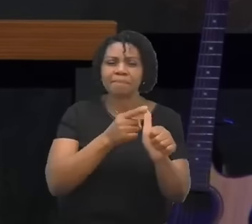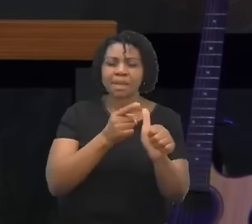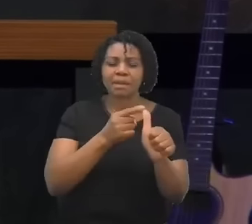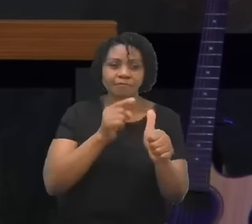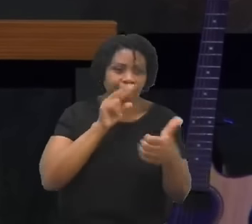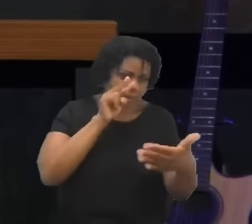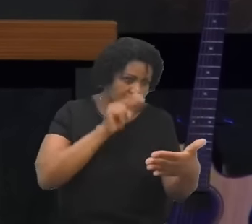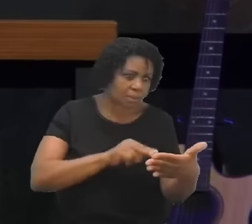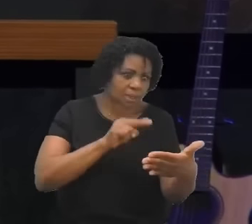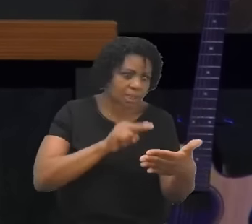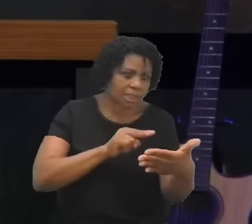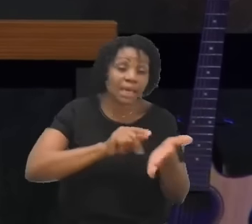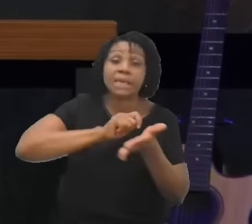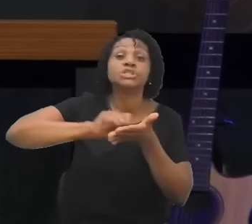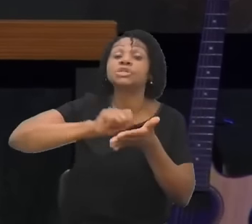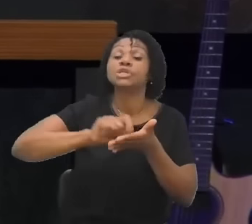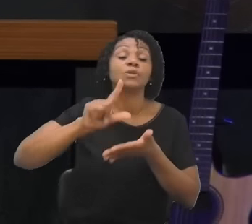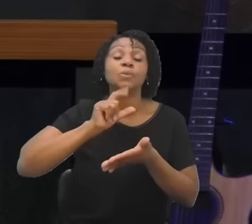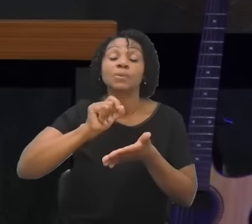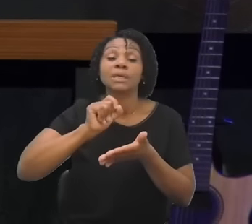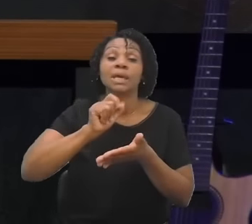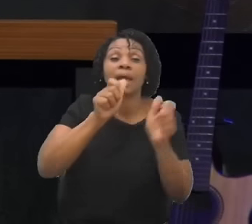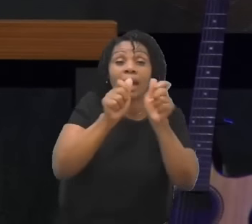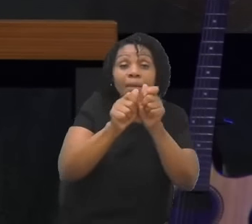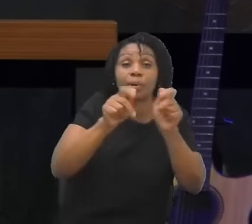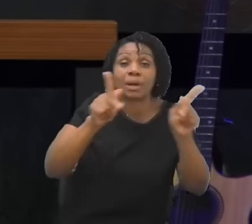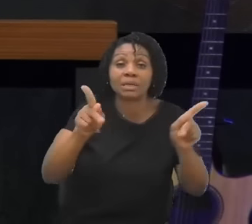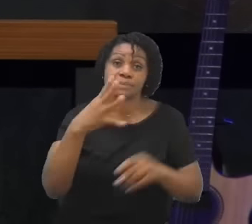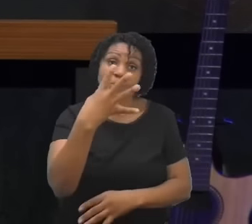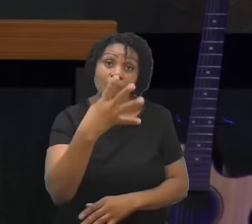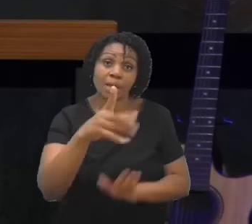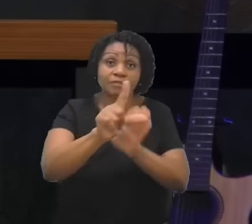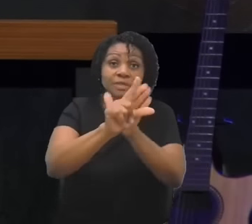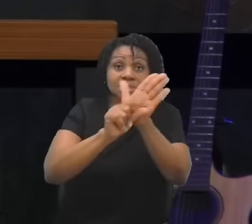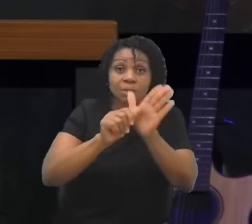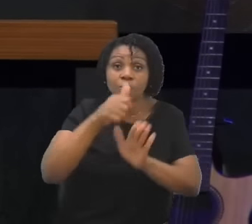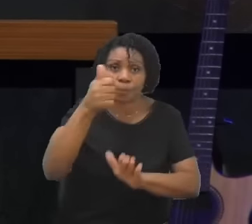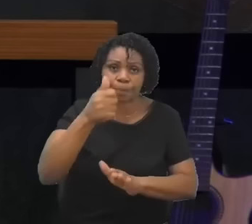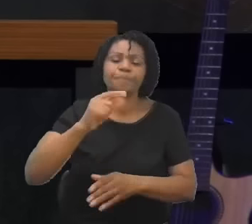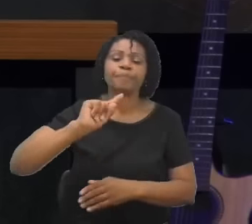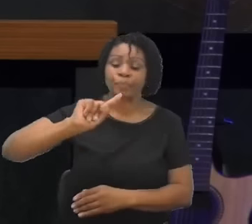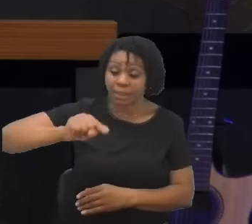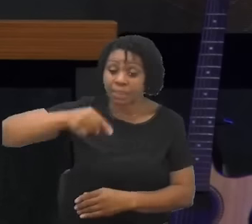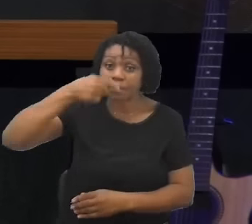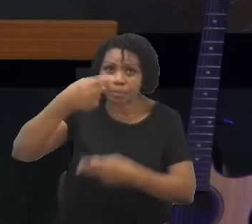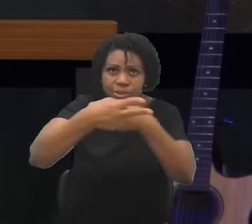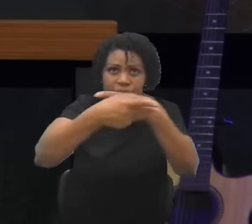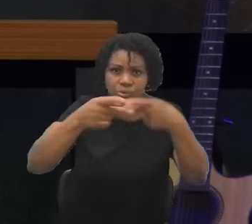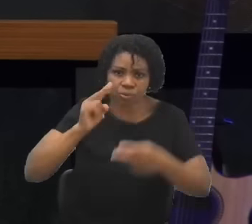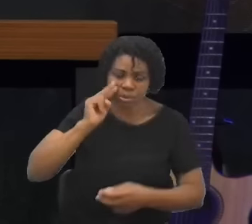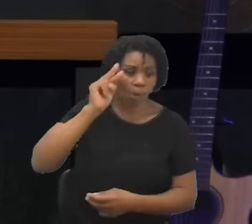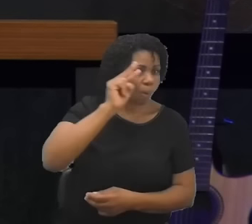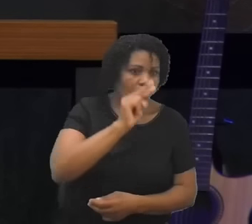vez? E está escrito em Apocalipse 4, no versículo 1: depois dessas coisas olhei,